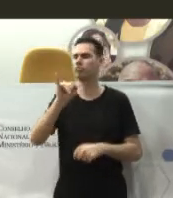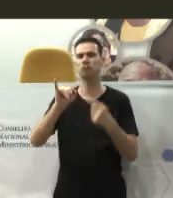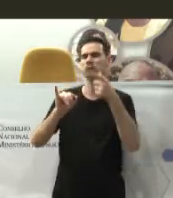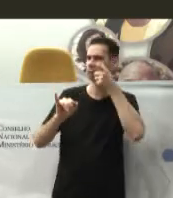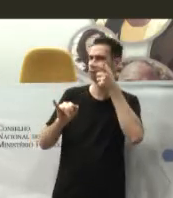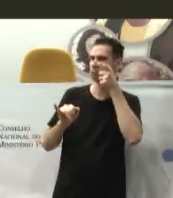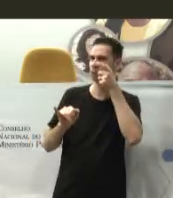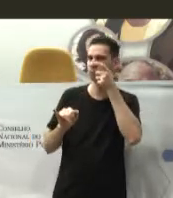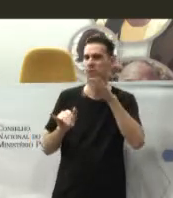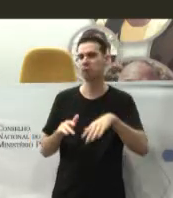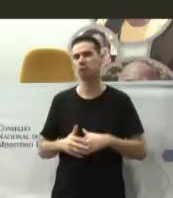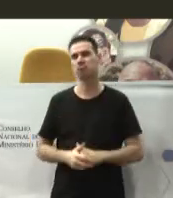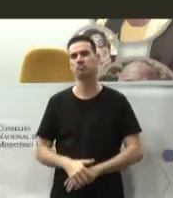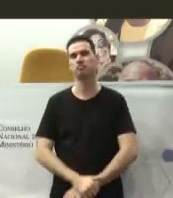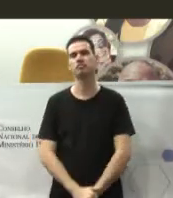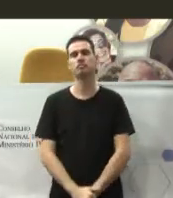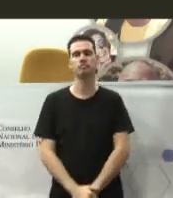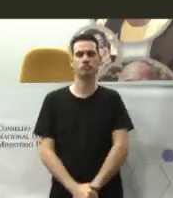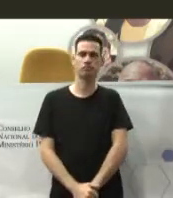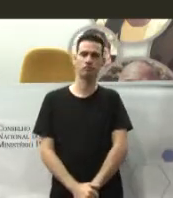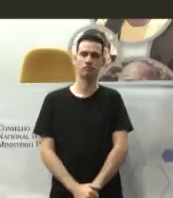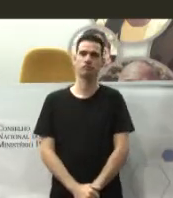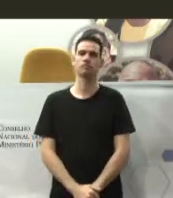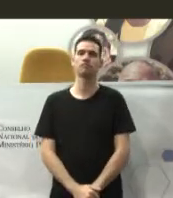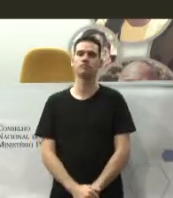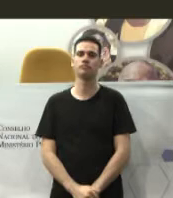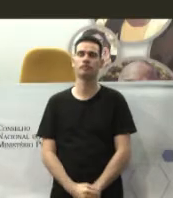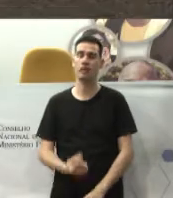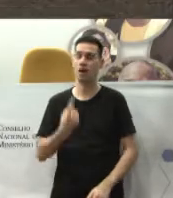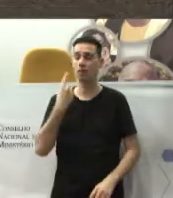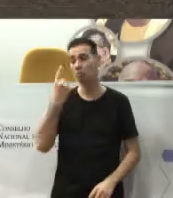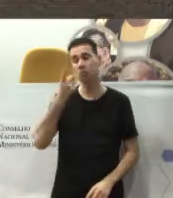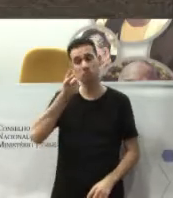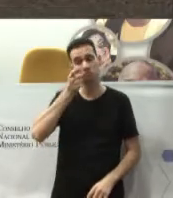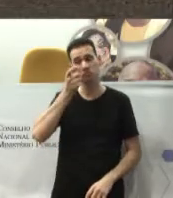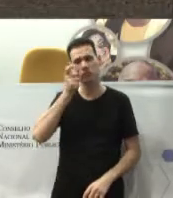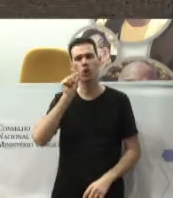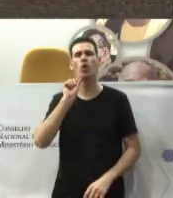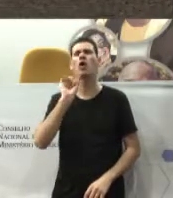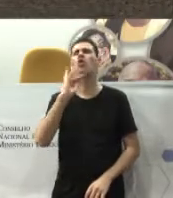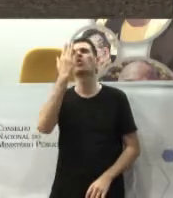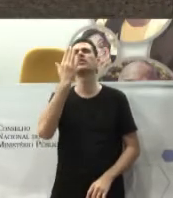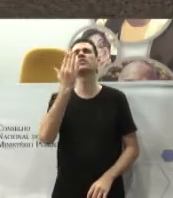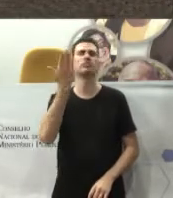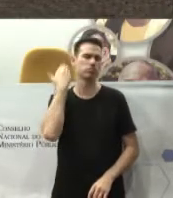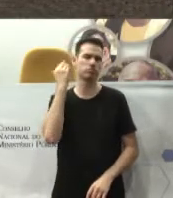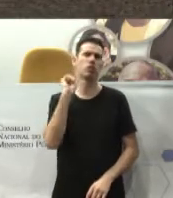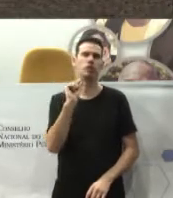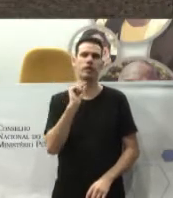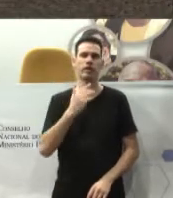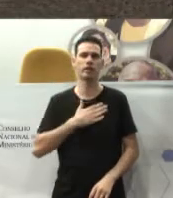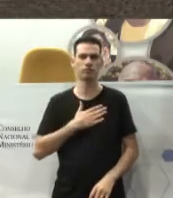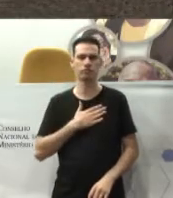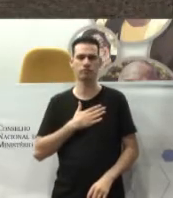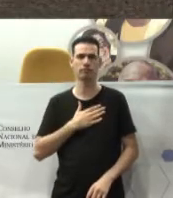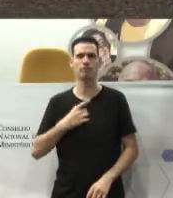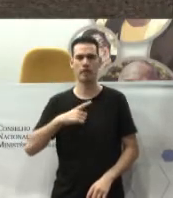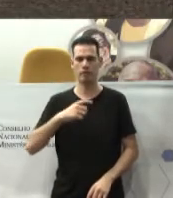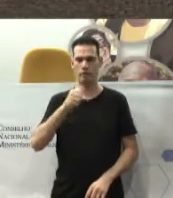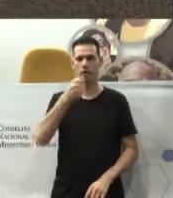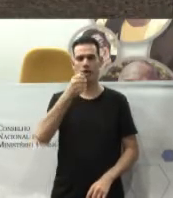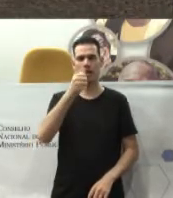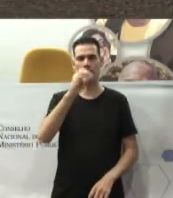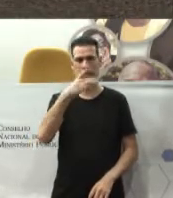porque talvez seja único. O que, que aconteceu? Eu recebi uma ação